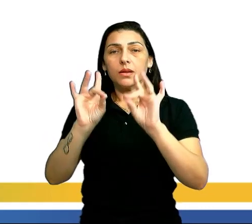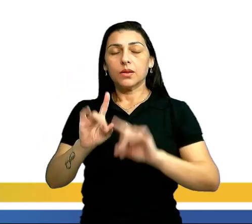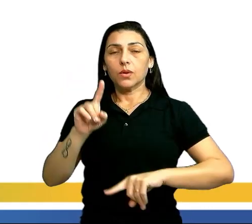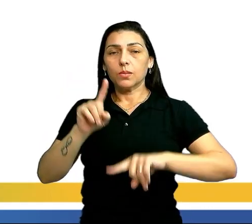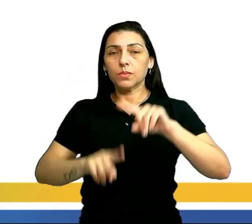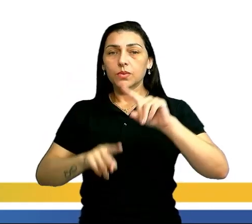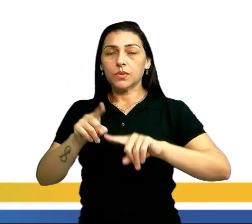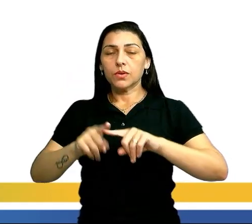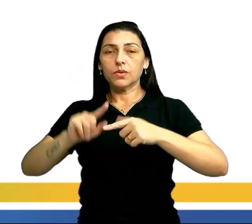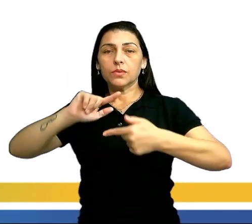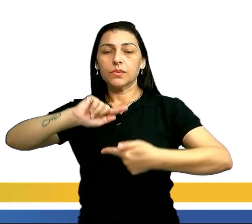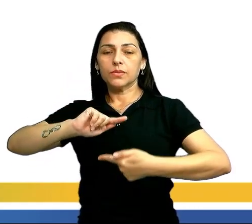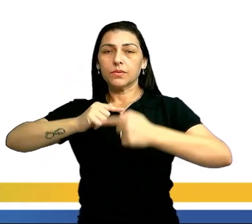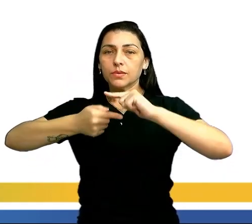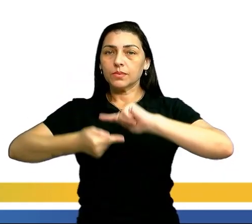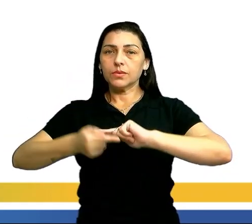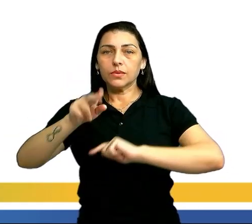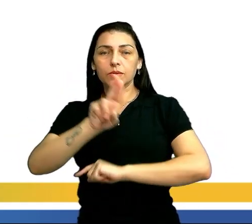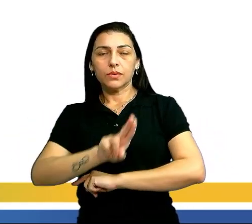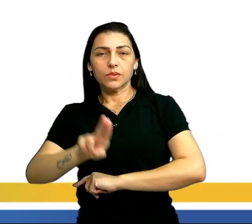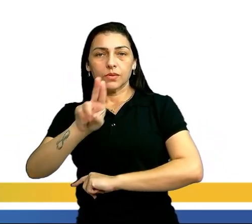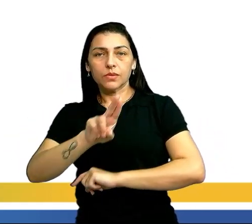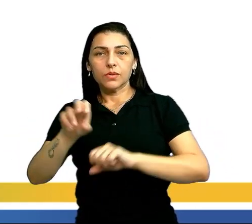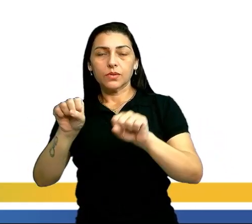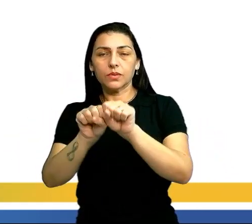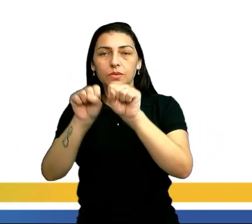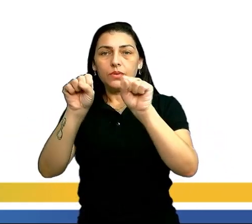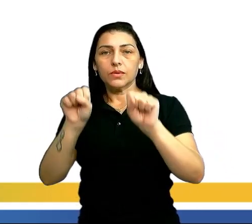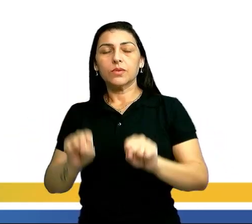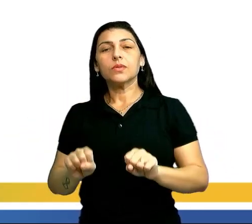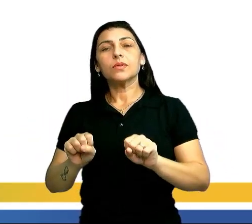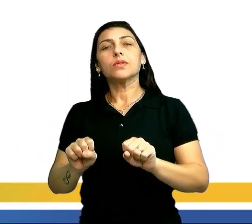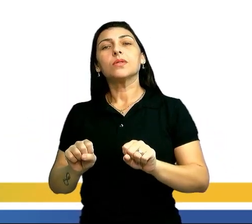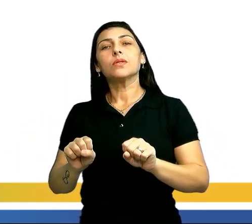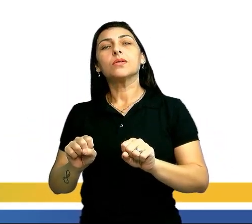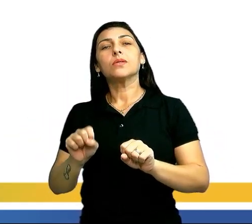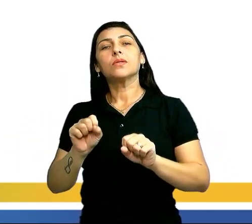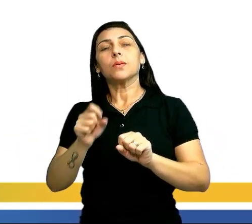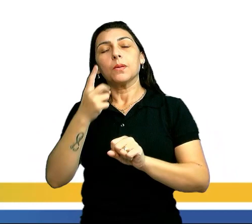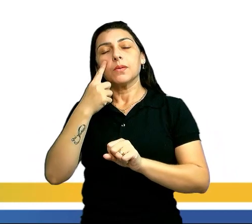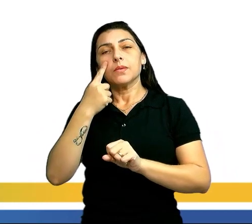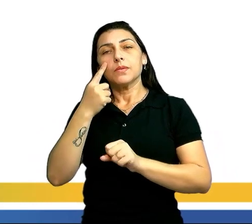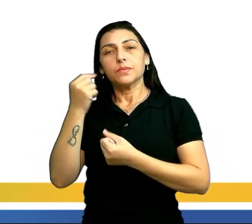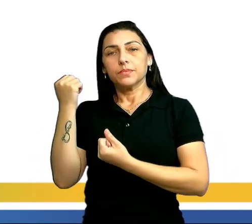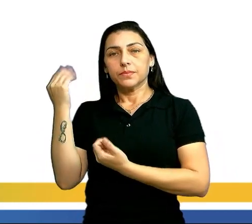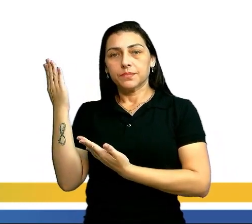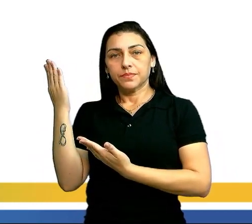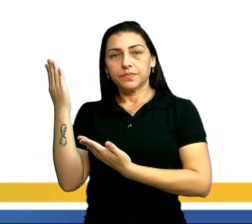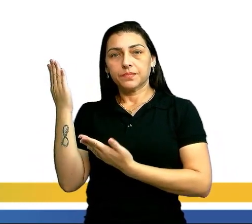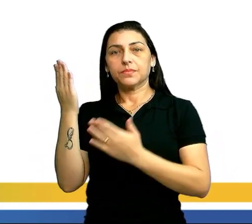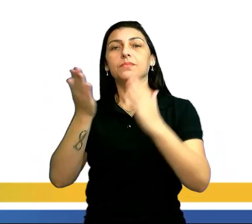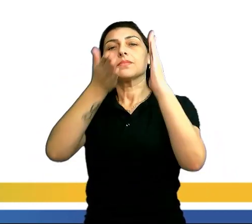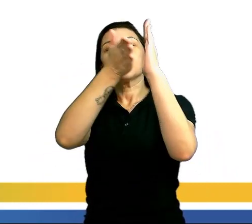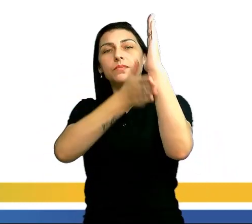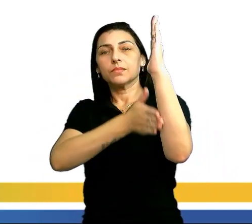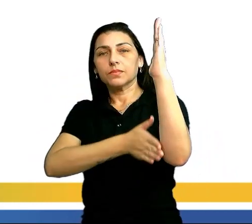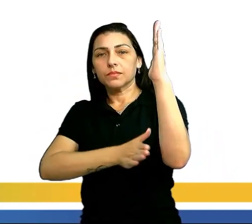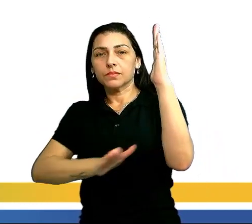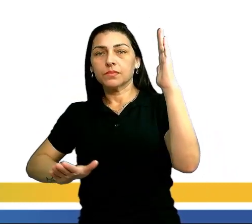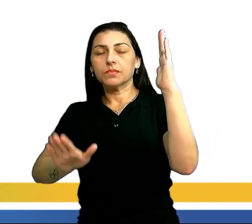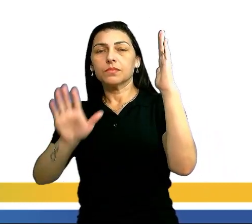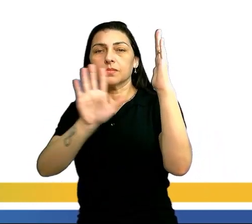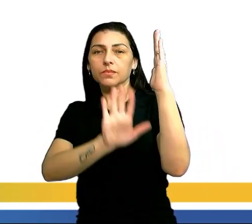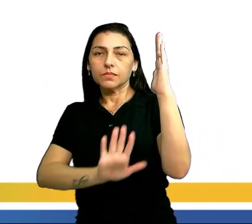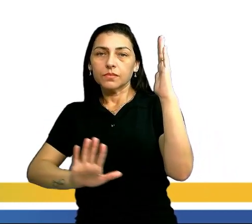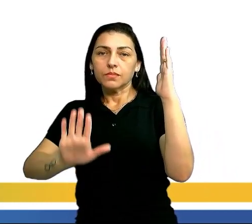objetos geométricos utilizando o sistema de coordenadas, como você pode ver aí abaixo, que é o plano cartesiano. E